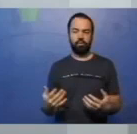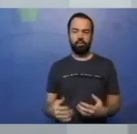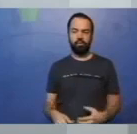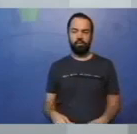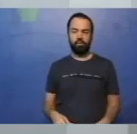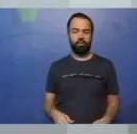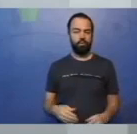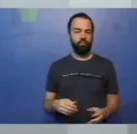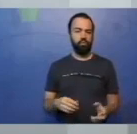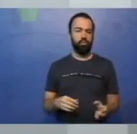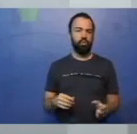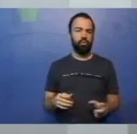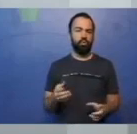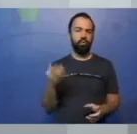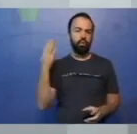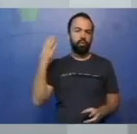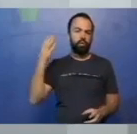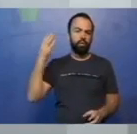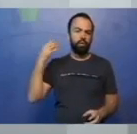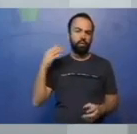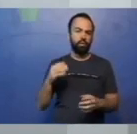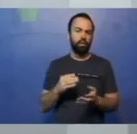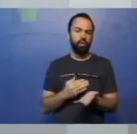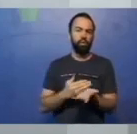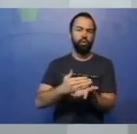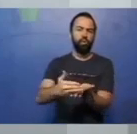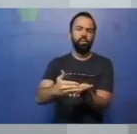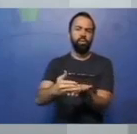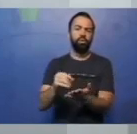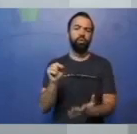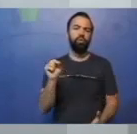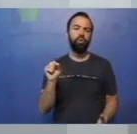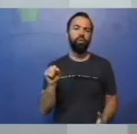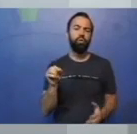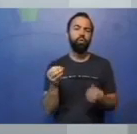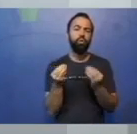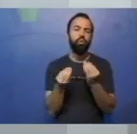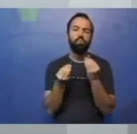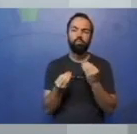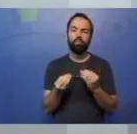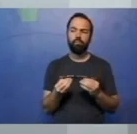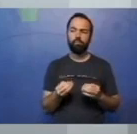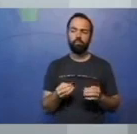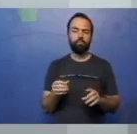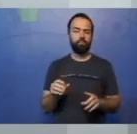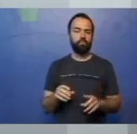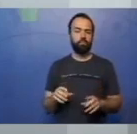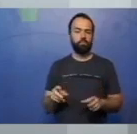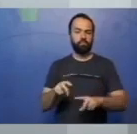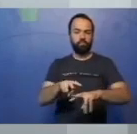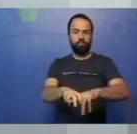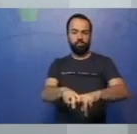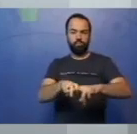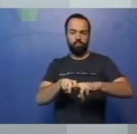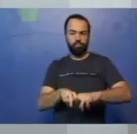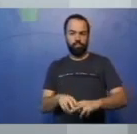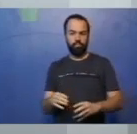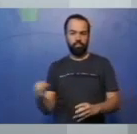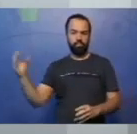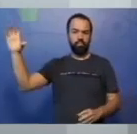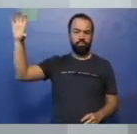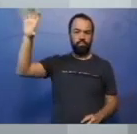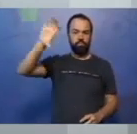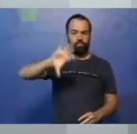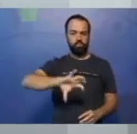A origem das cidades no continente africano tem por base a colonização europeia, e as cidades